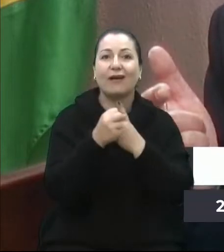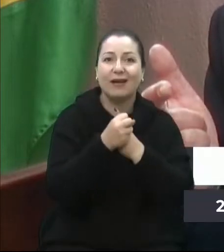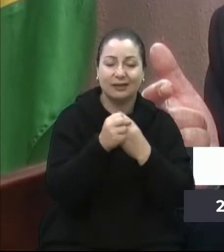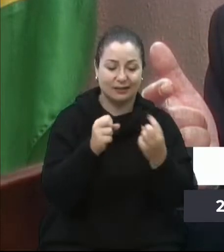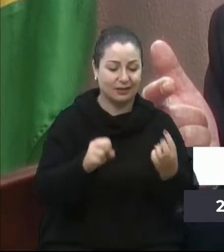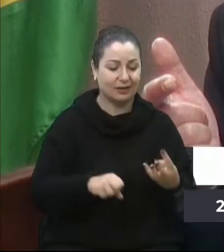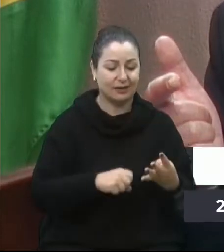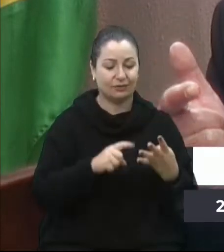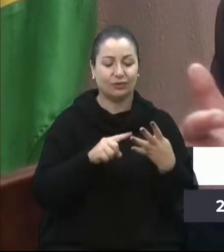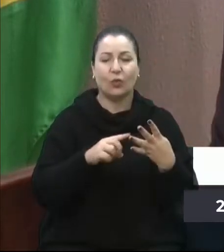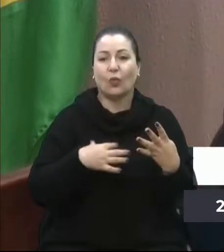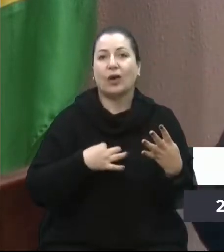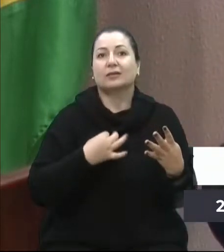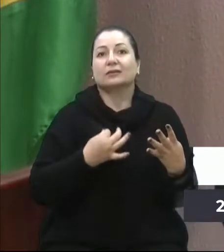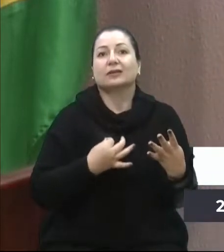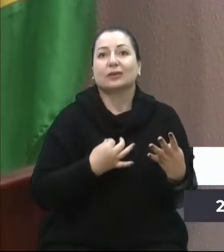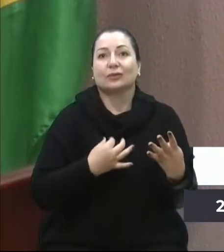doação,